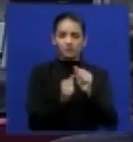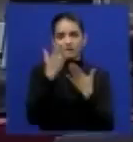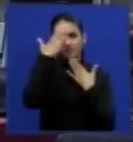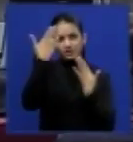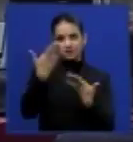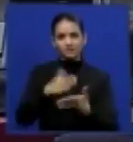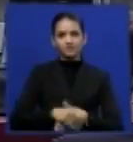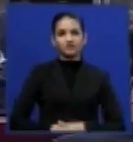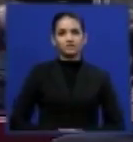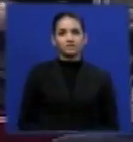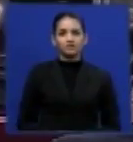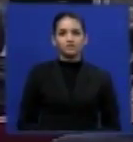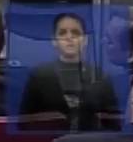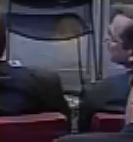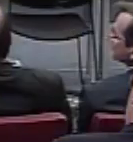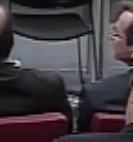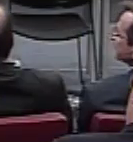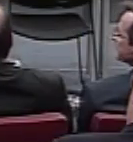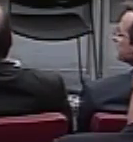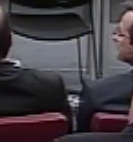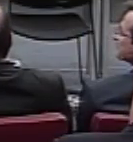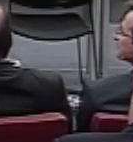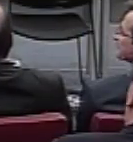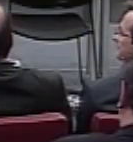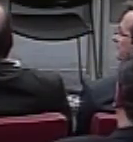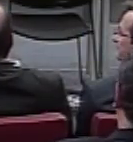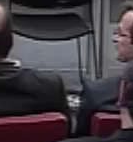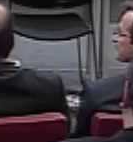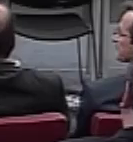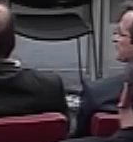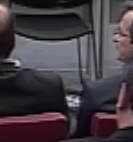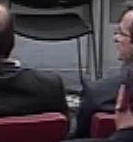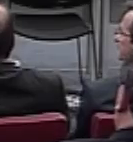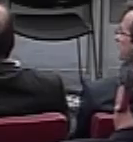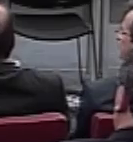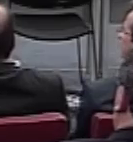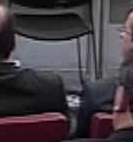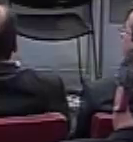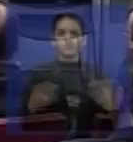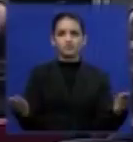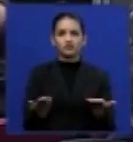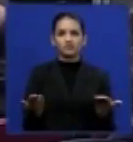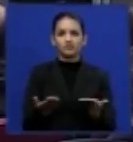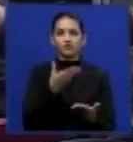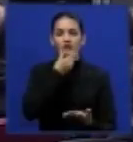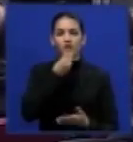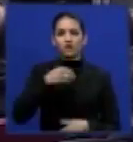obrigada agradeço a vossa senhoria e passo a palavra então ao Senhor